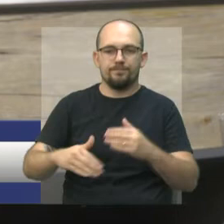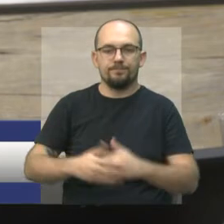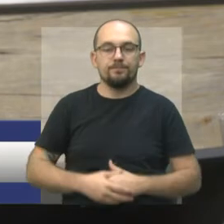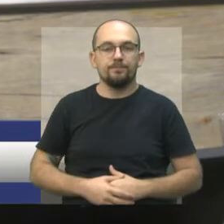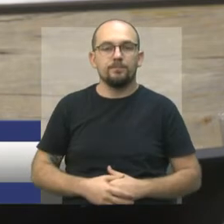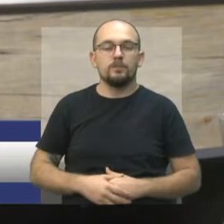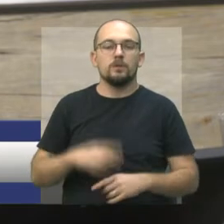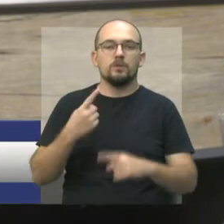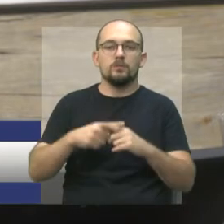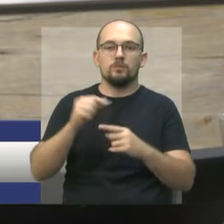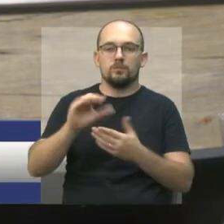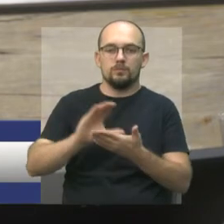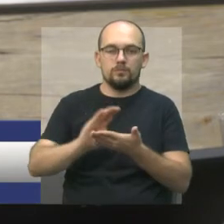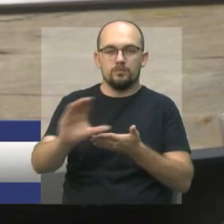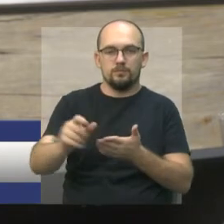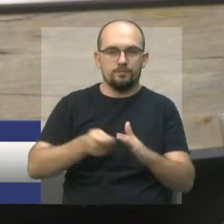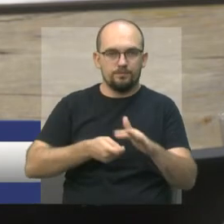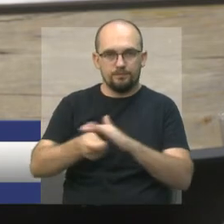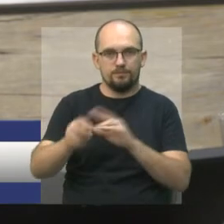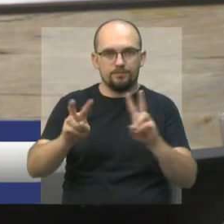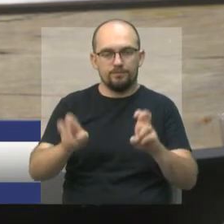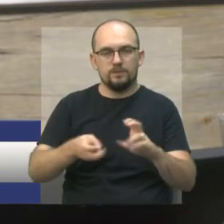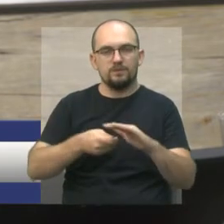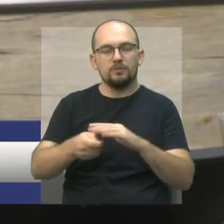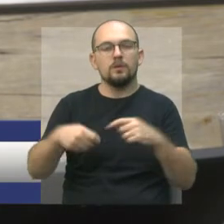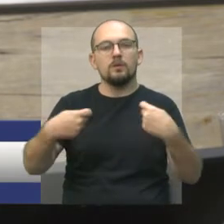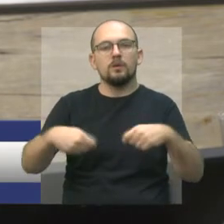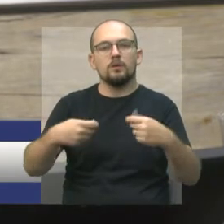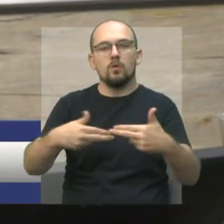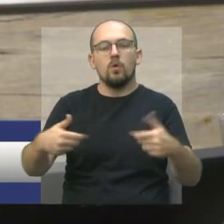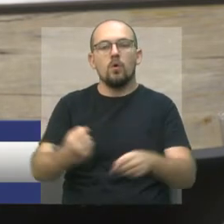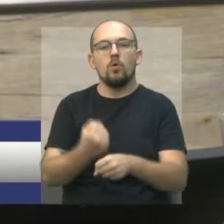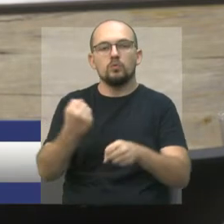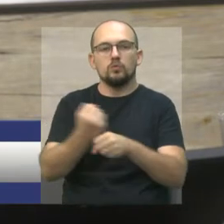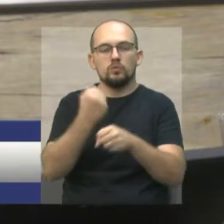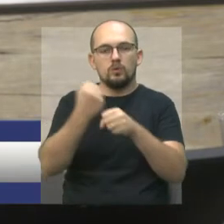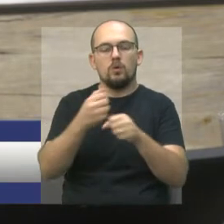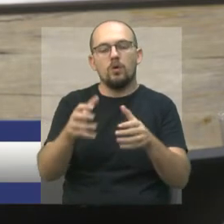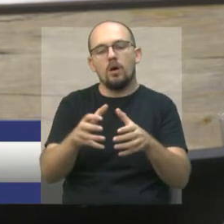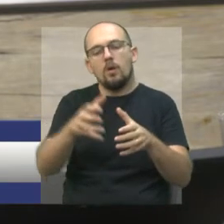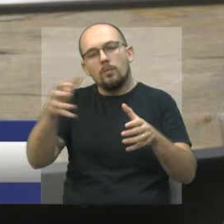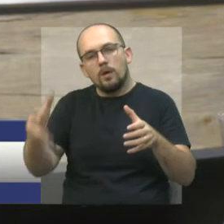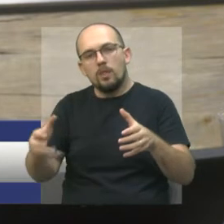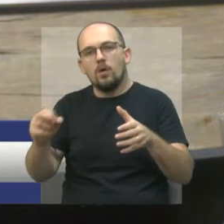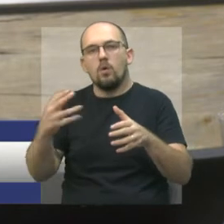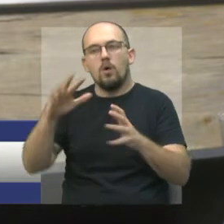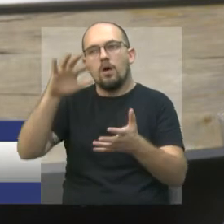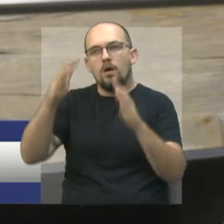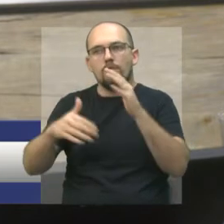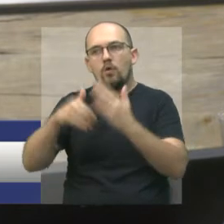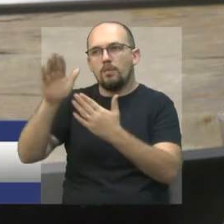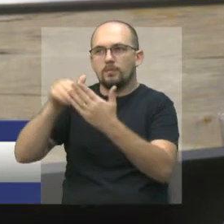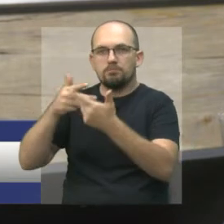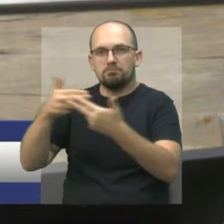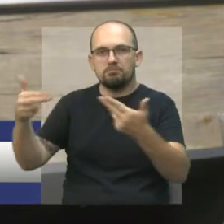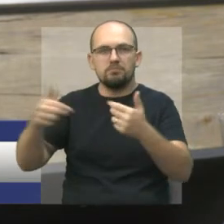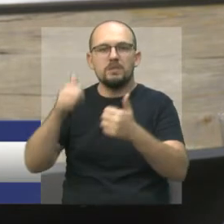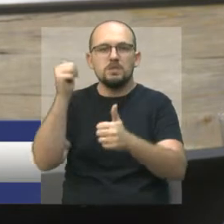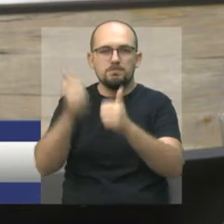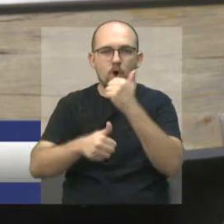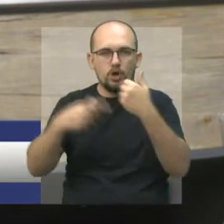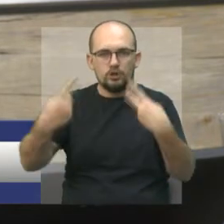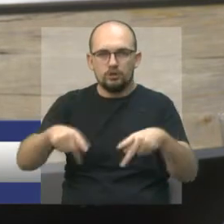que a destinação de recursos à promoção de investimentos necessários à construção, ampliação e reforma de equipamentos esportivos no município de